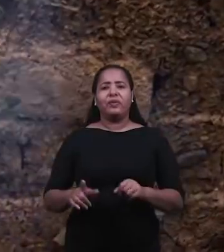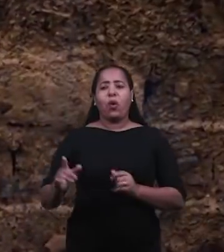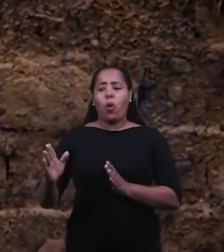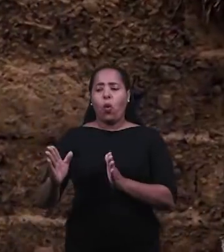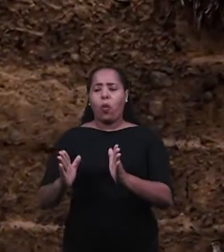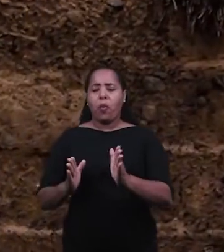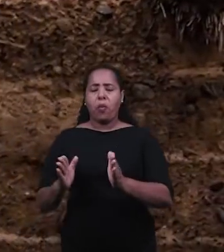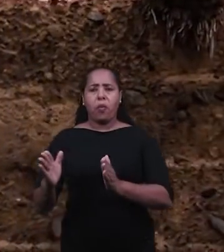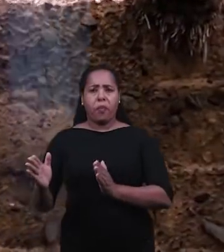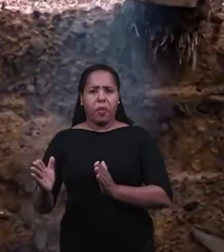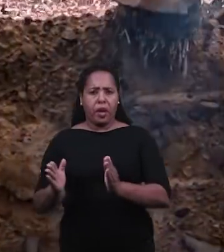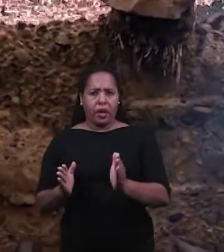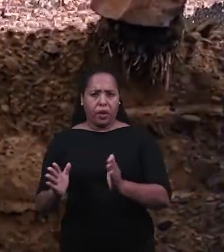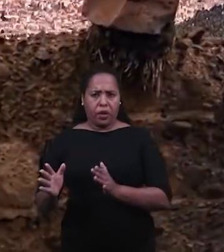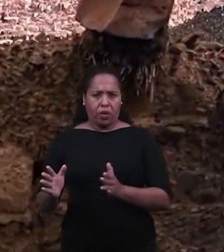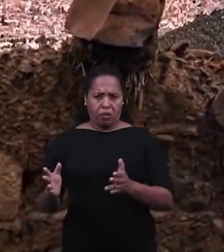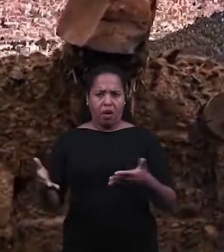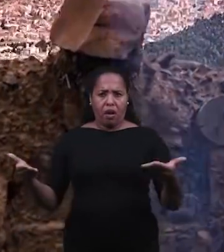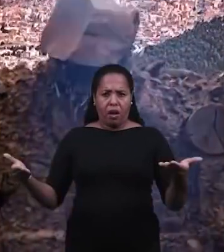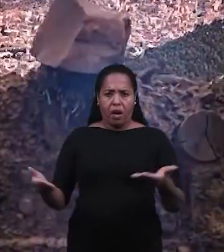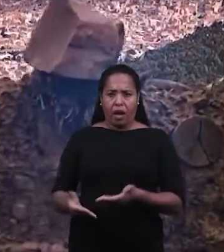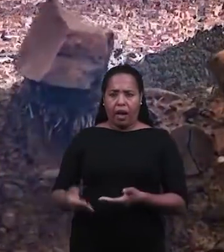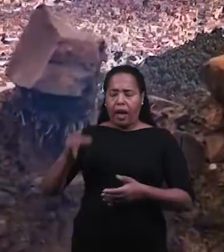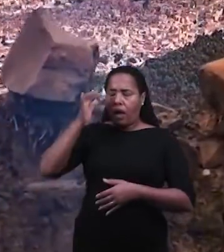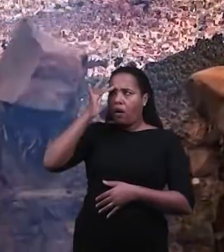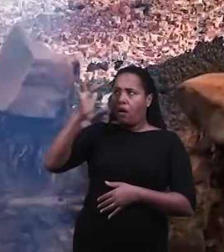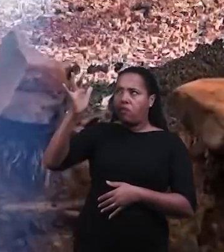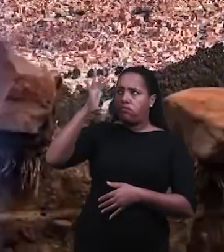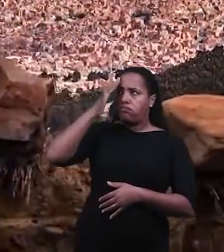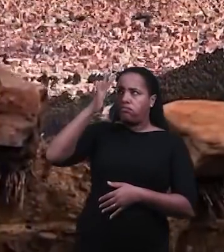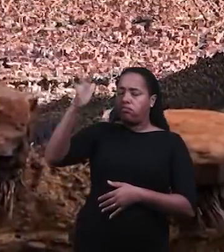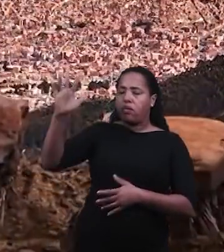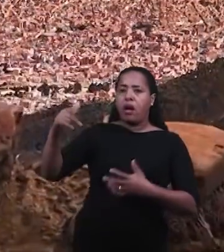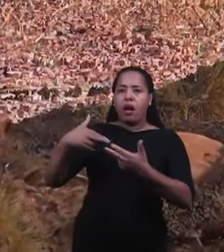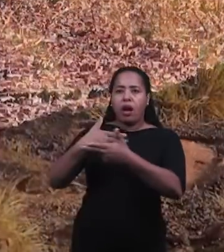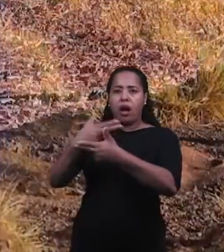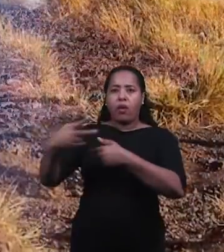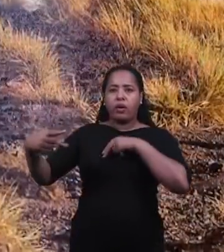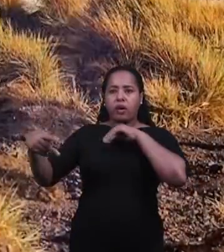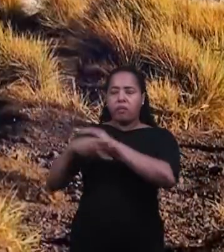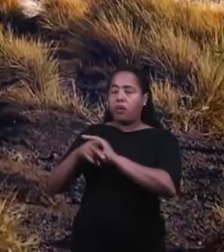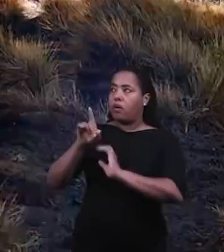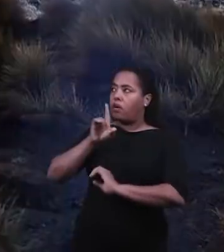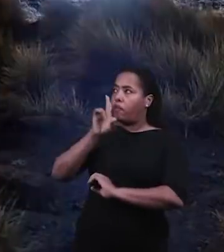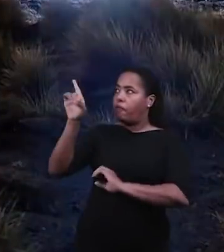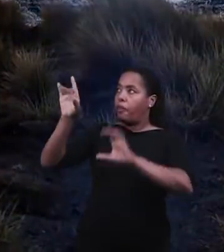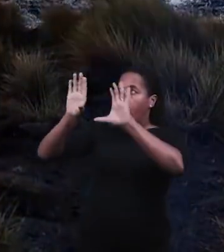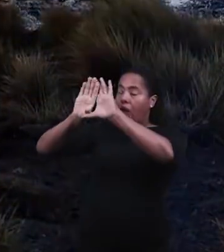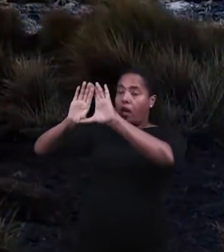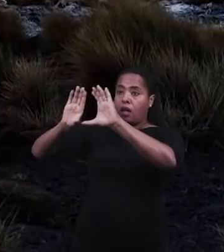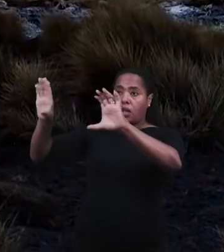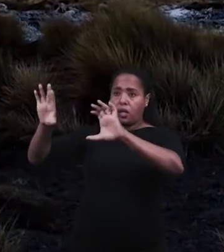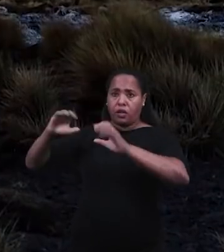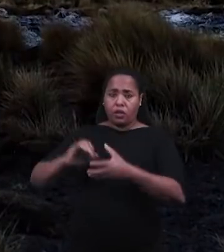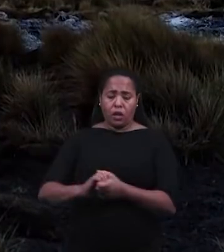Chegou o tempo de pensar nas coisas que são lá do